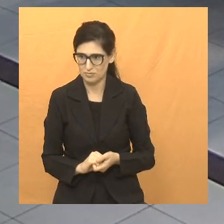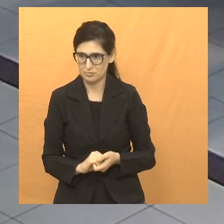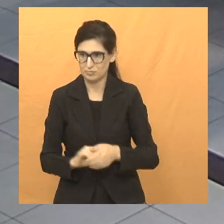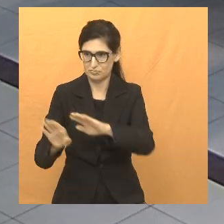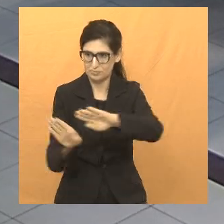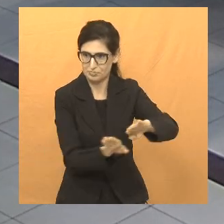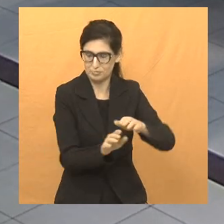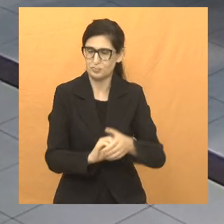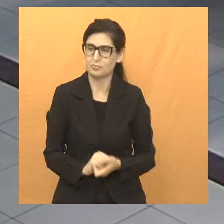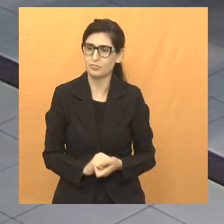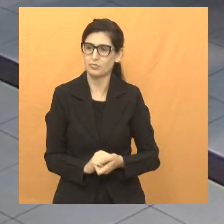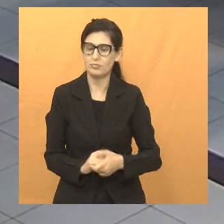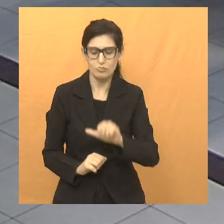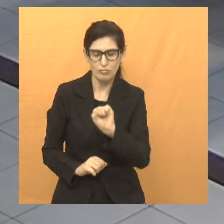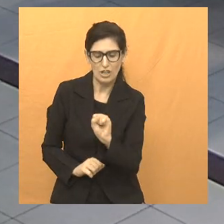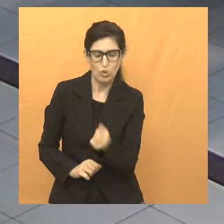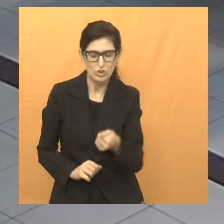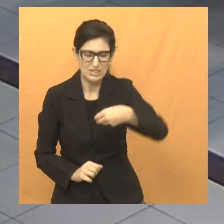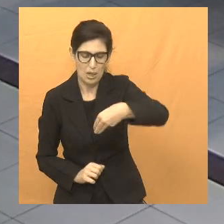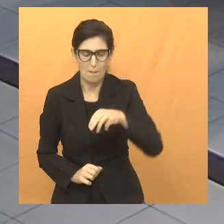Com relação ao SAMU,